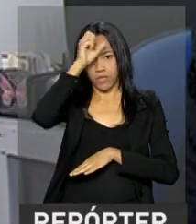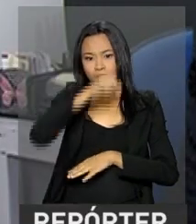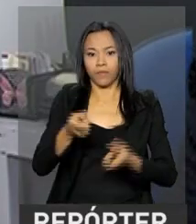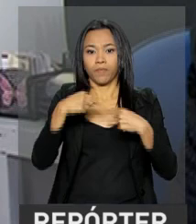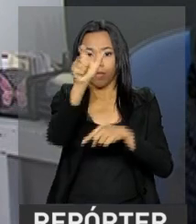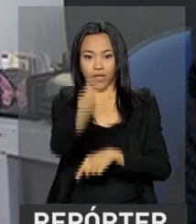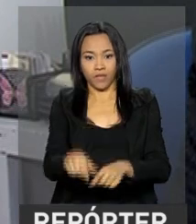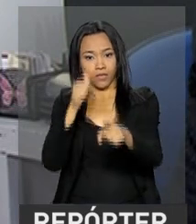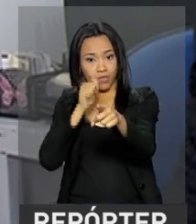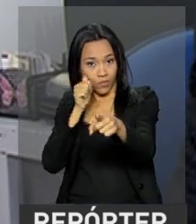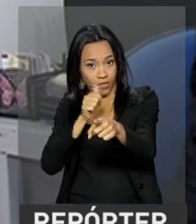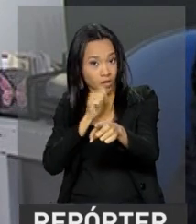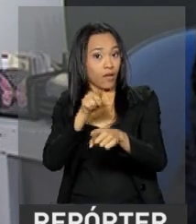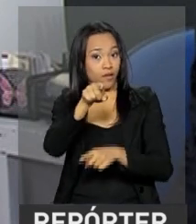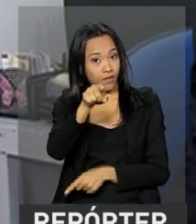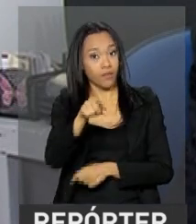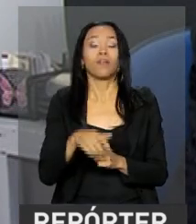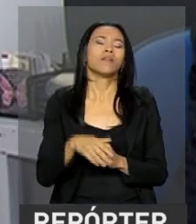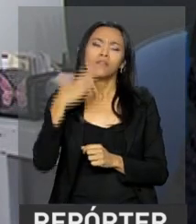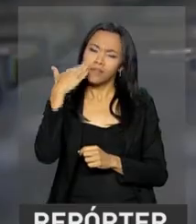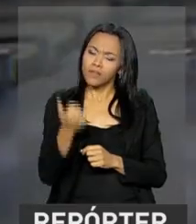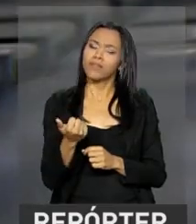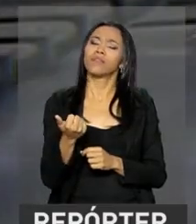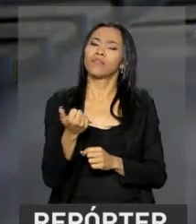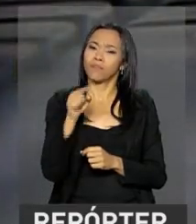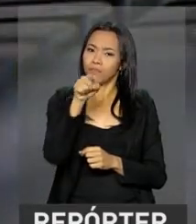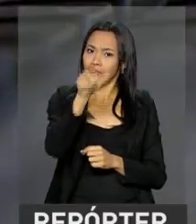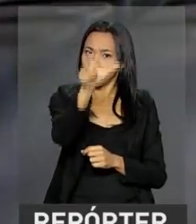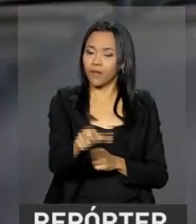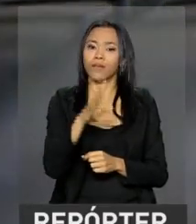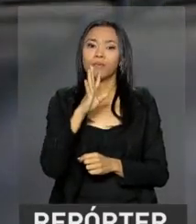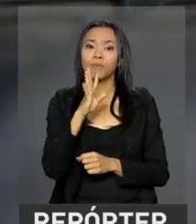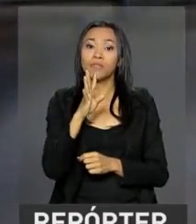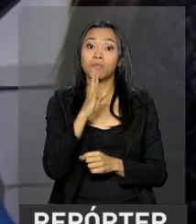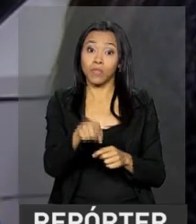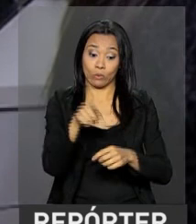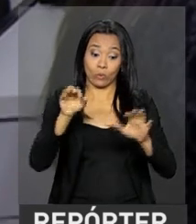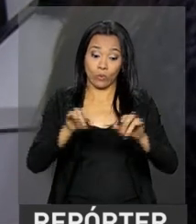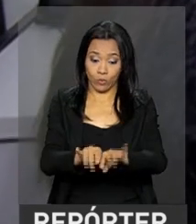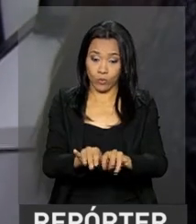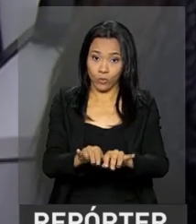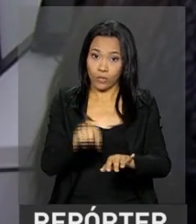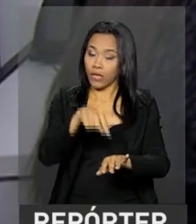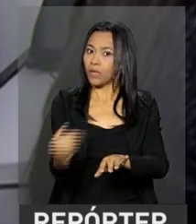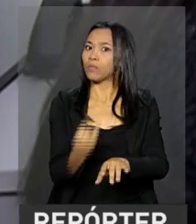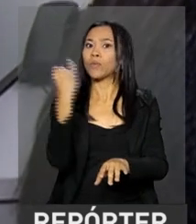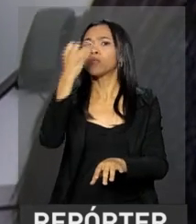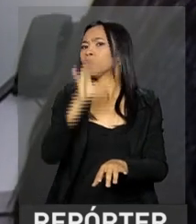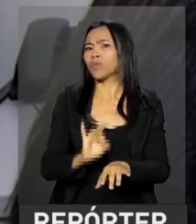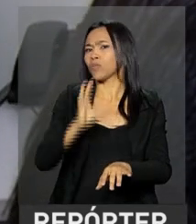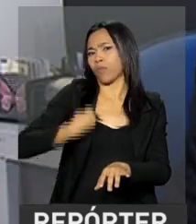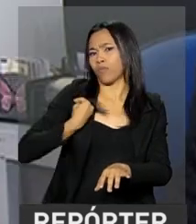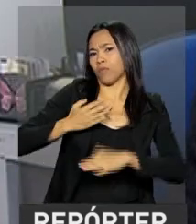paula nossa amiga lá do início da reportagem sabe disso mas para ela o conhecimento oferecido na plataforma é importante não só